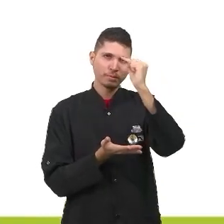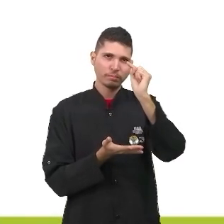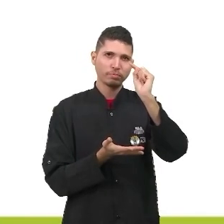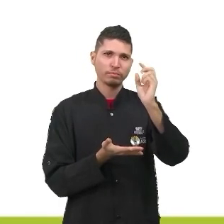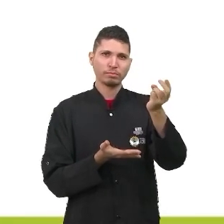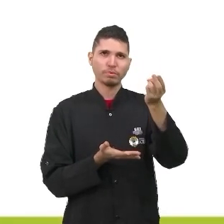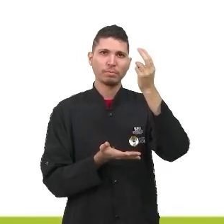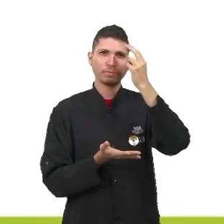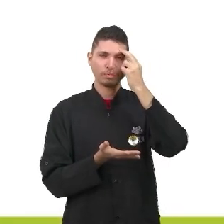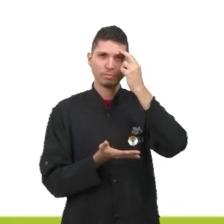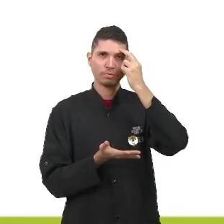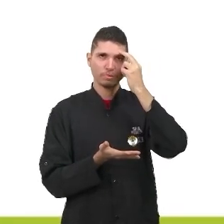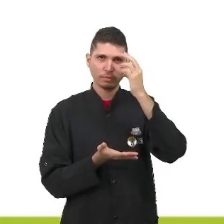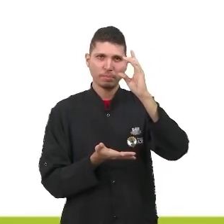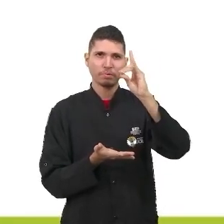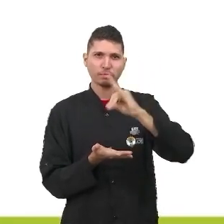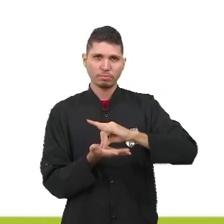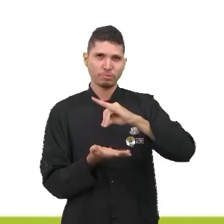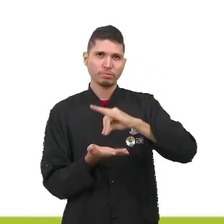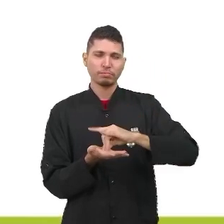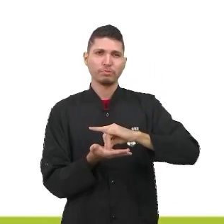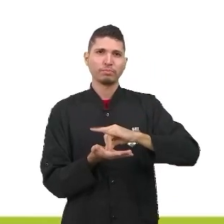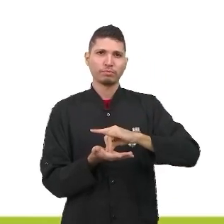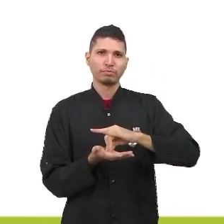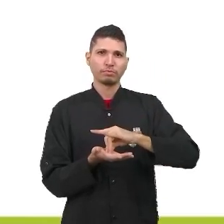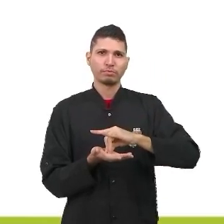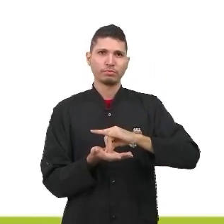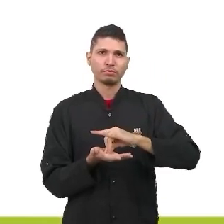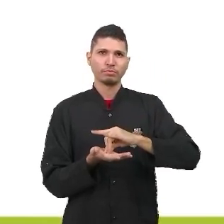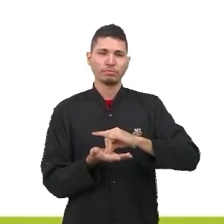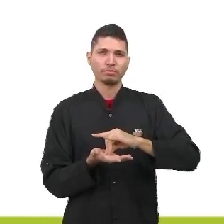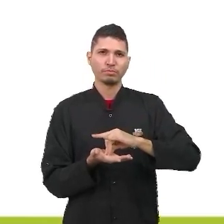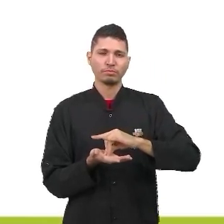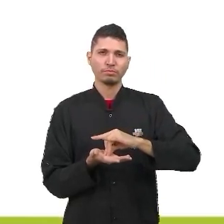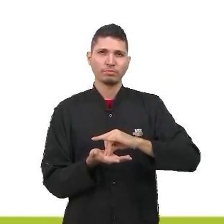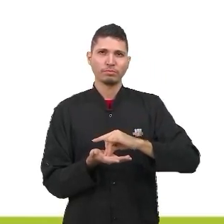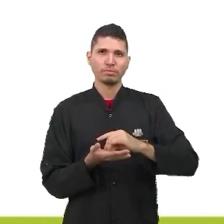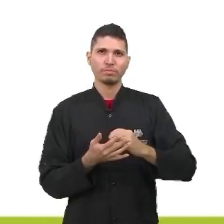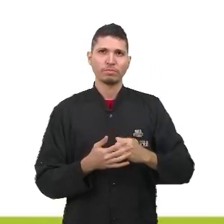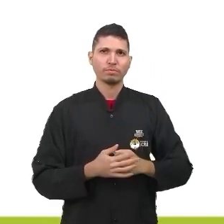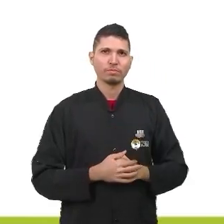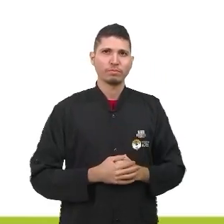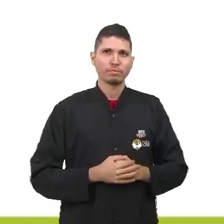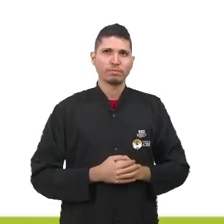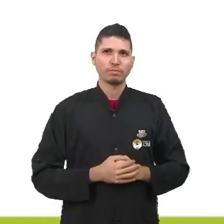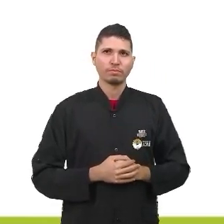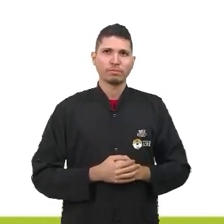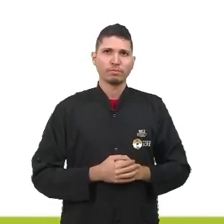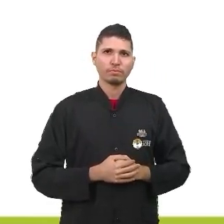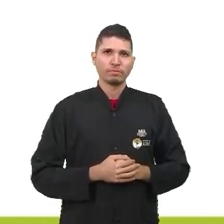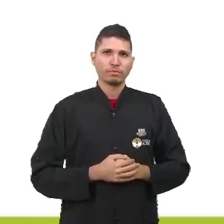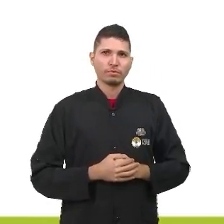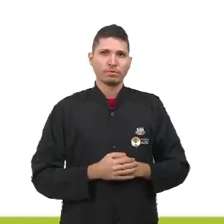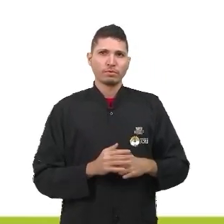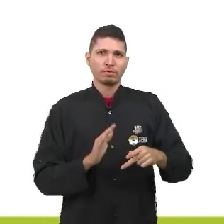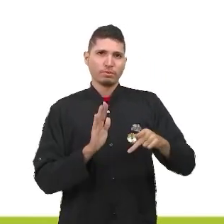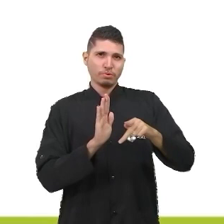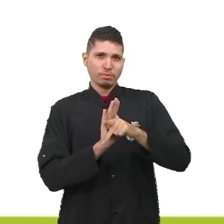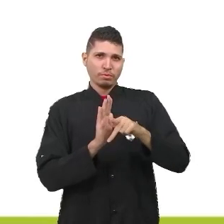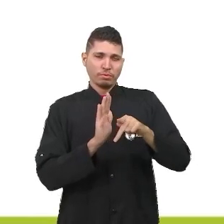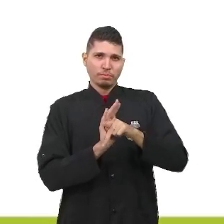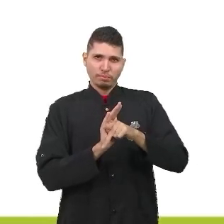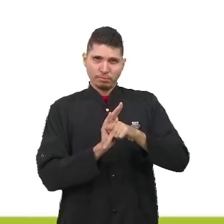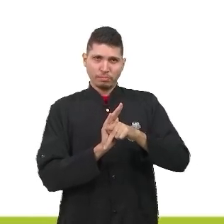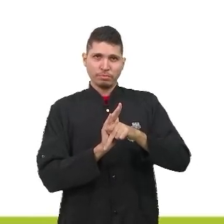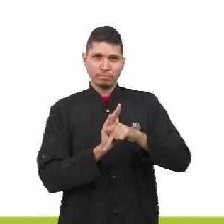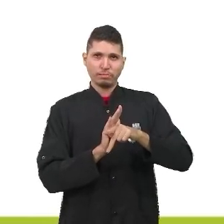cultura autêntica. E aqui nós temos a análise, né? Análise não, o próprio manifesto, que foi da